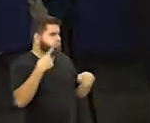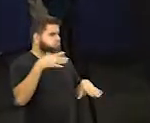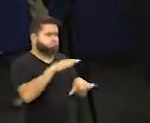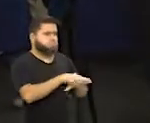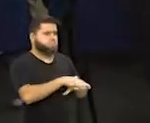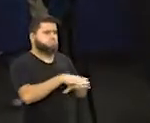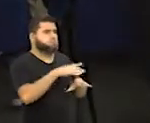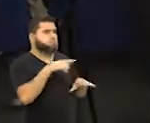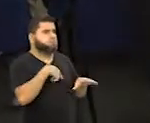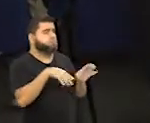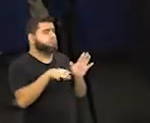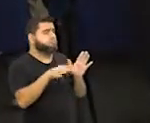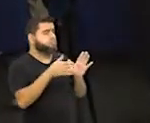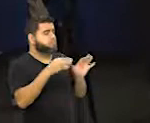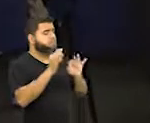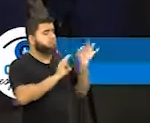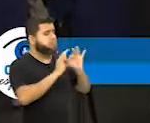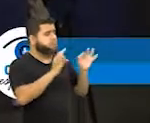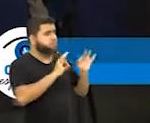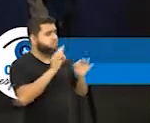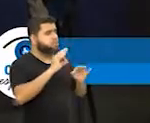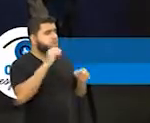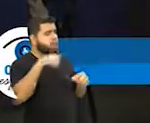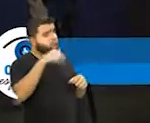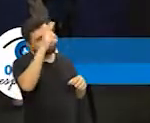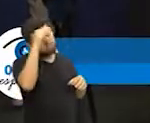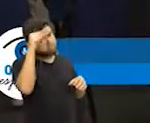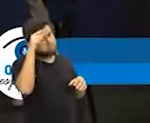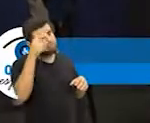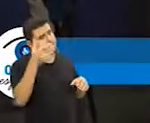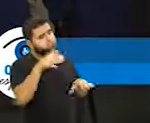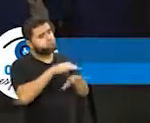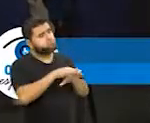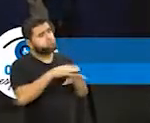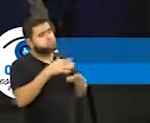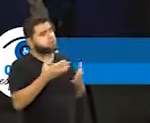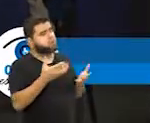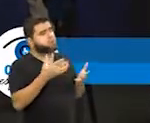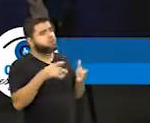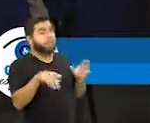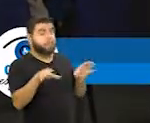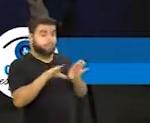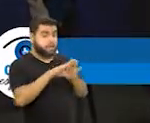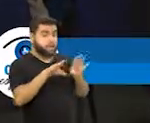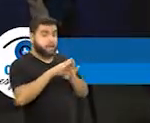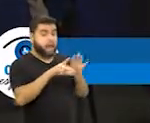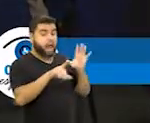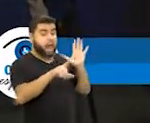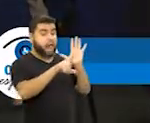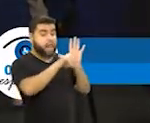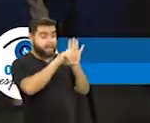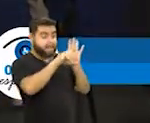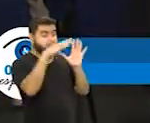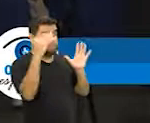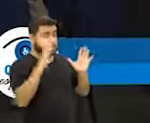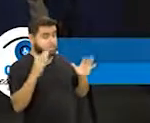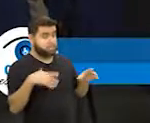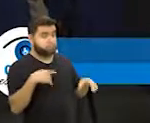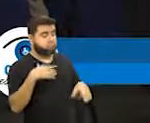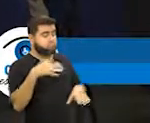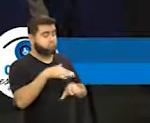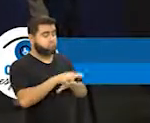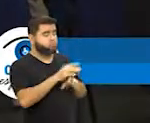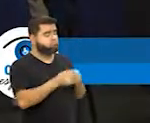em debate, que está falando do Plano Viver Sem Limites, que agora nós estamos aqui também com ele falando sobre a lei,